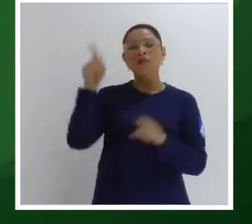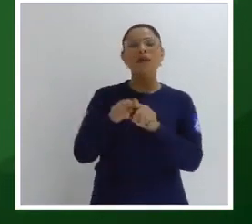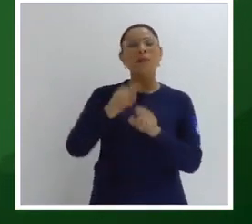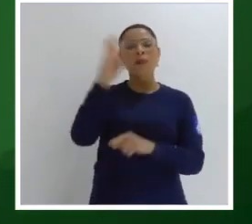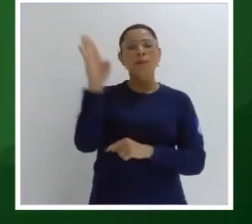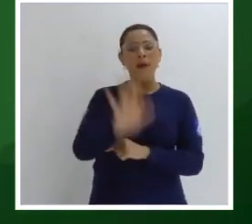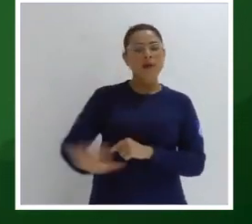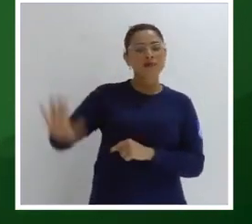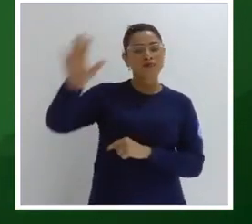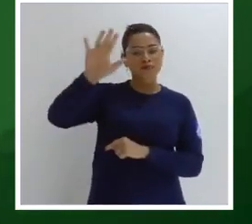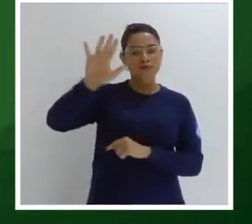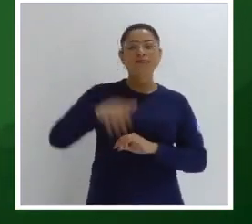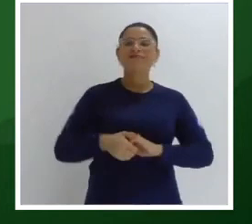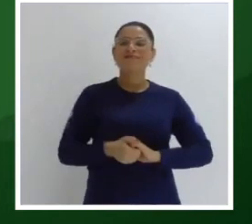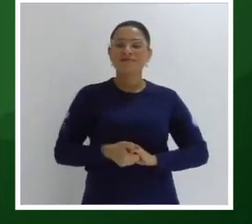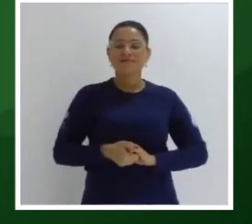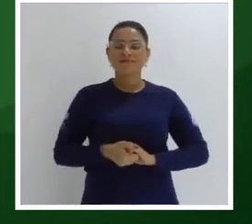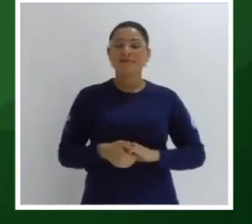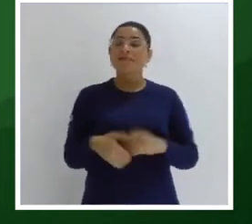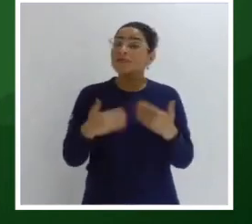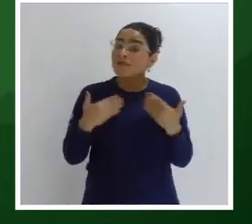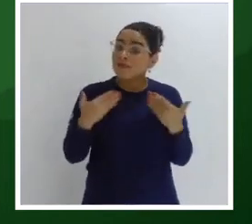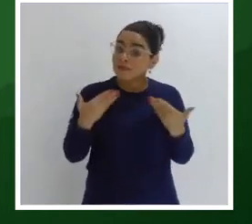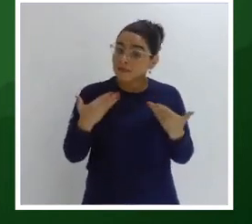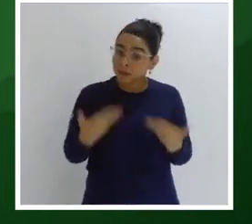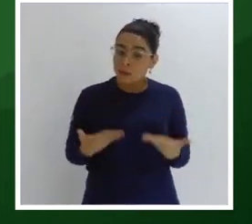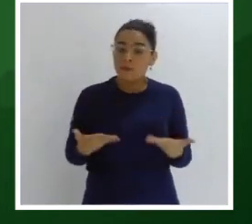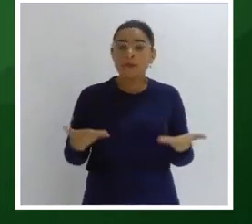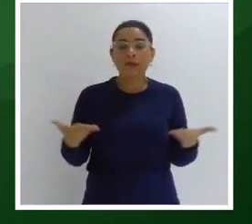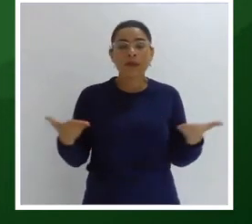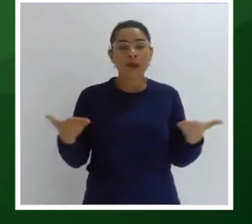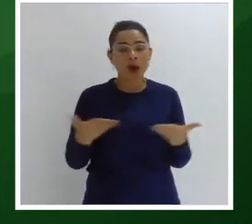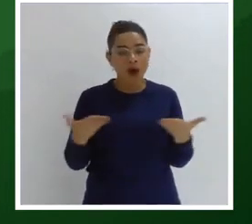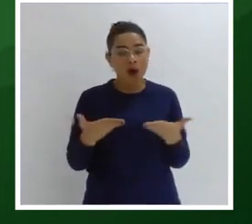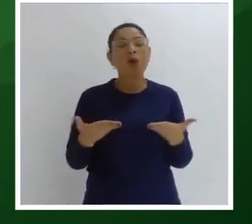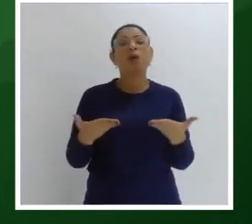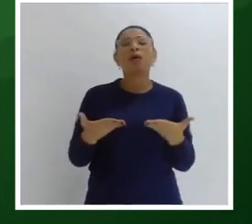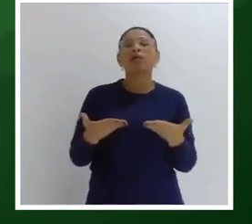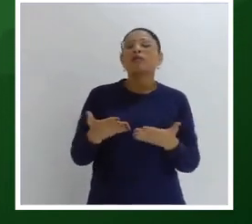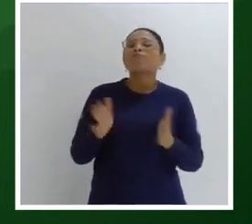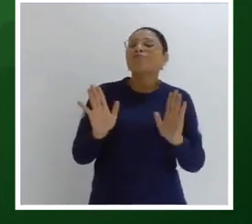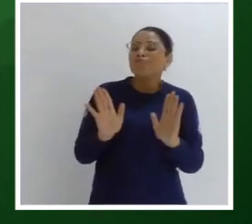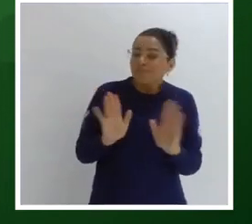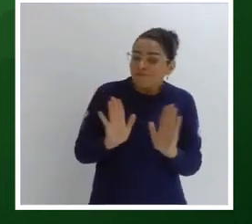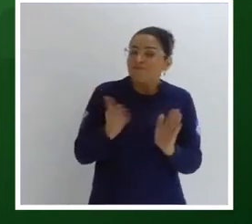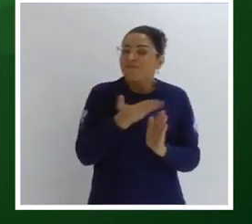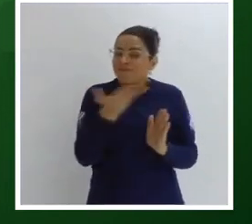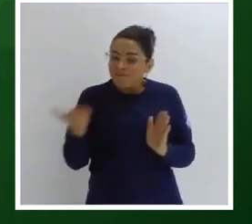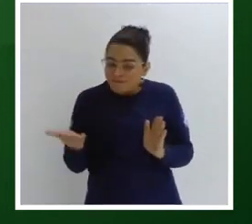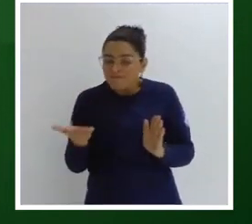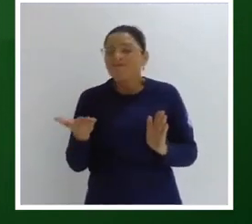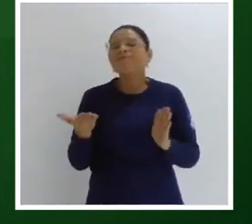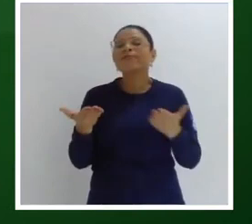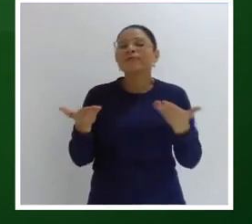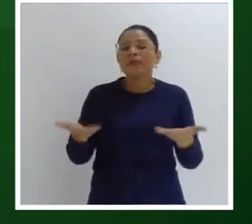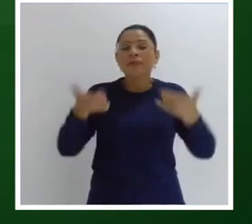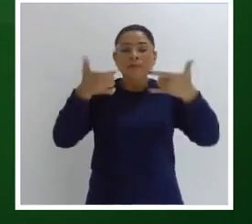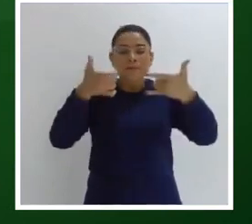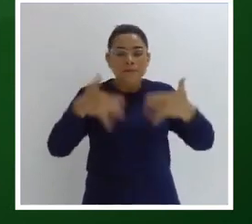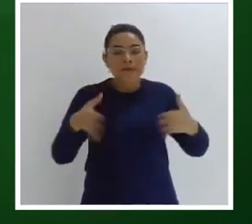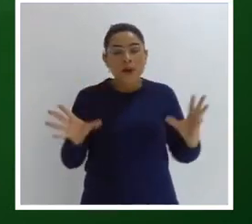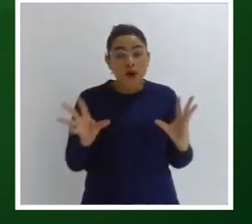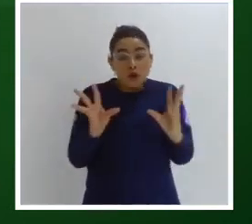bem nesse Então me despedir de você Eunice né Eu quero fazer aqui um rápido